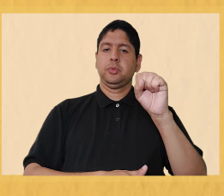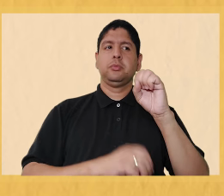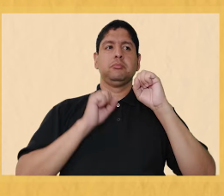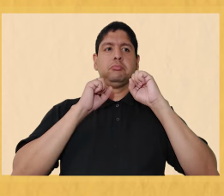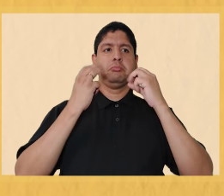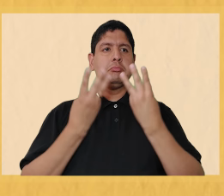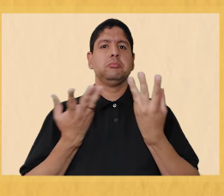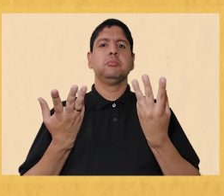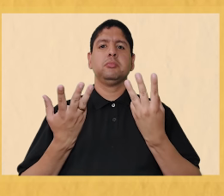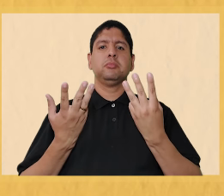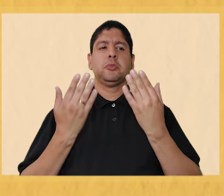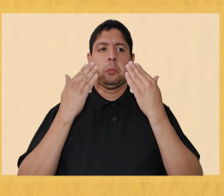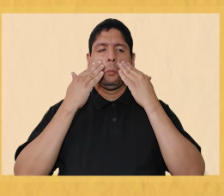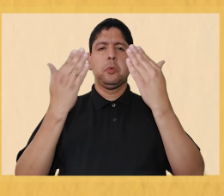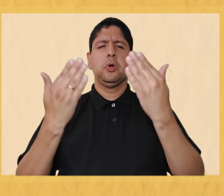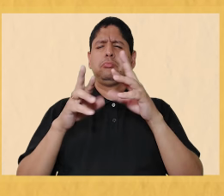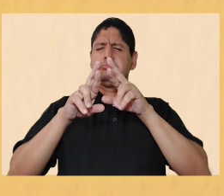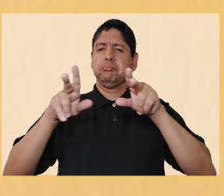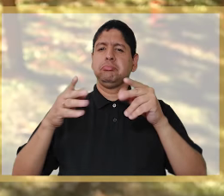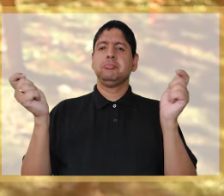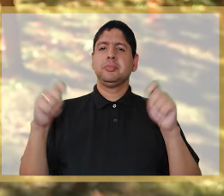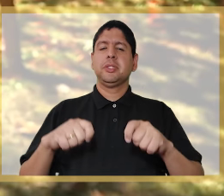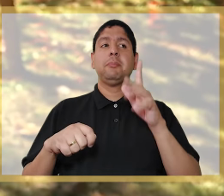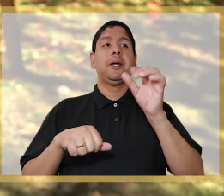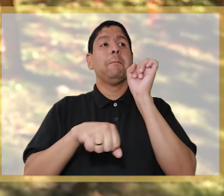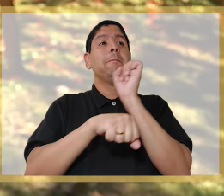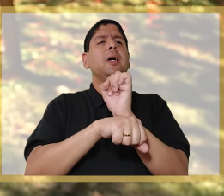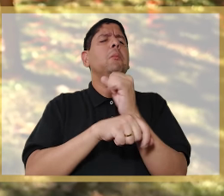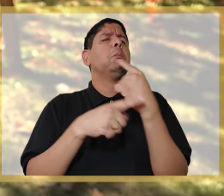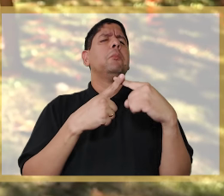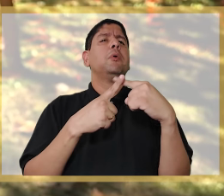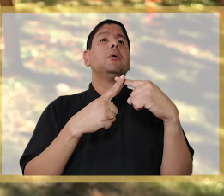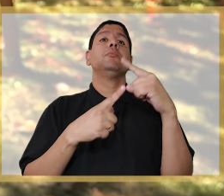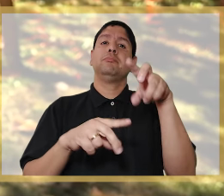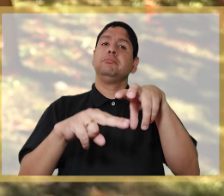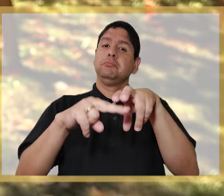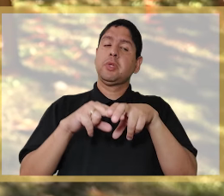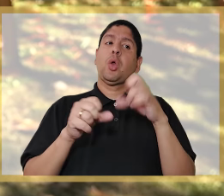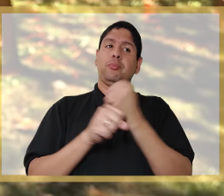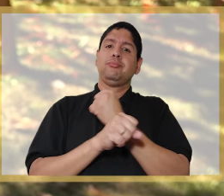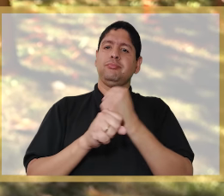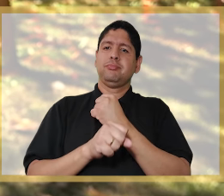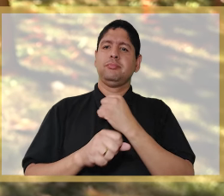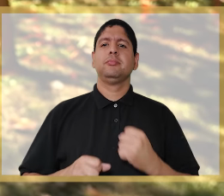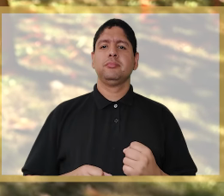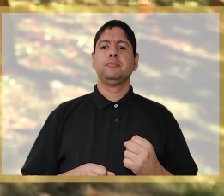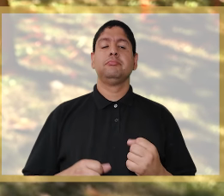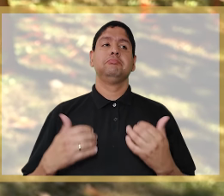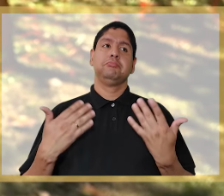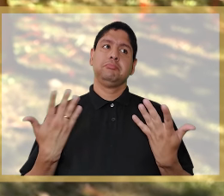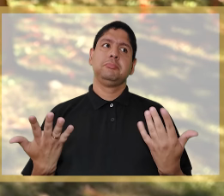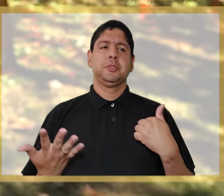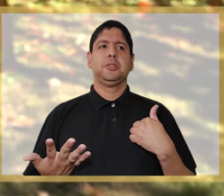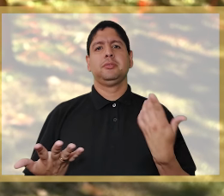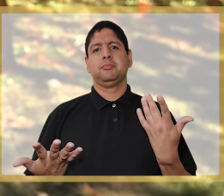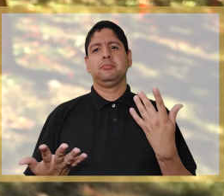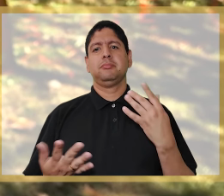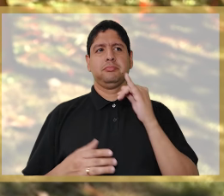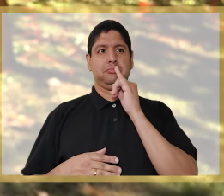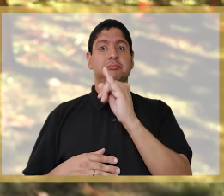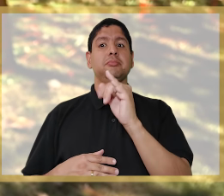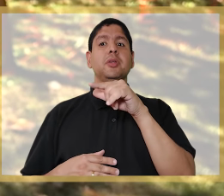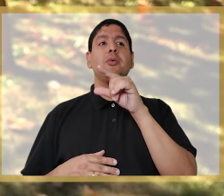e exposições, mas como vocês podem ver, ele está parado por um motivo muito especial. Está passando por obras. Eu não podia deixar de passar por